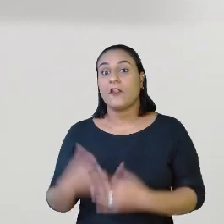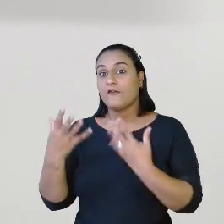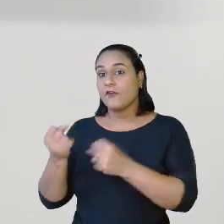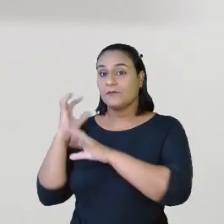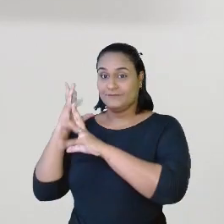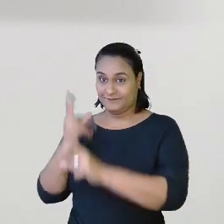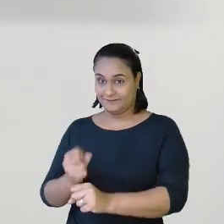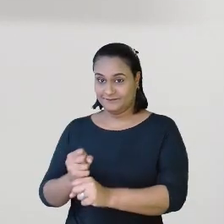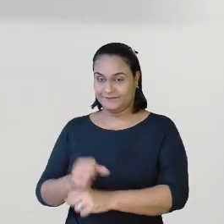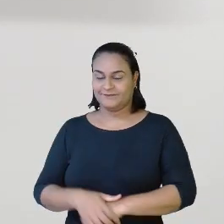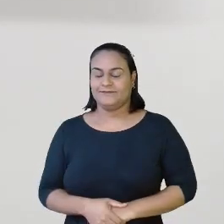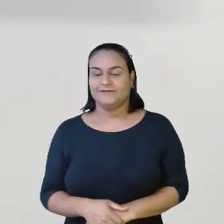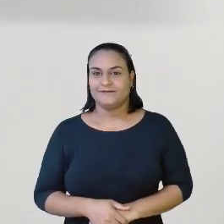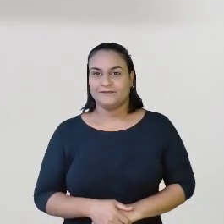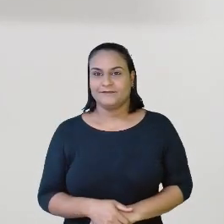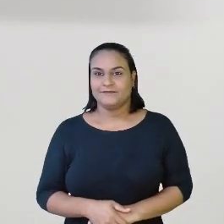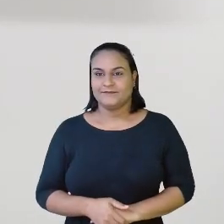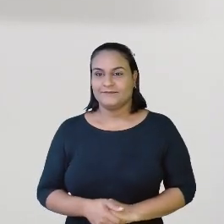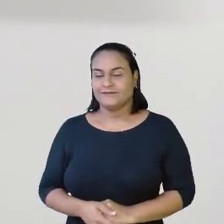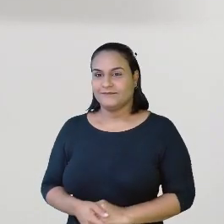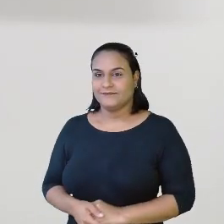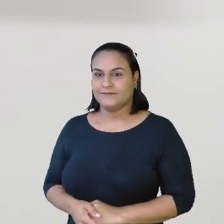nossa revisão?